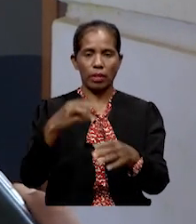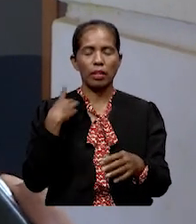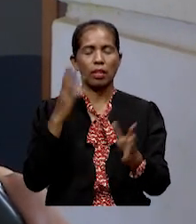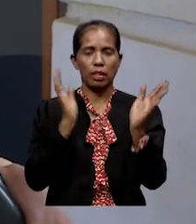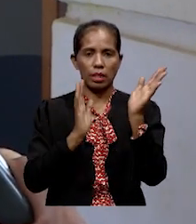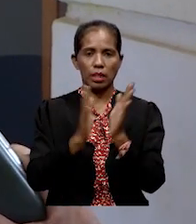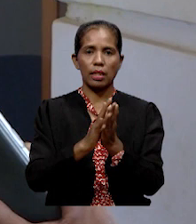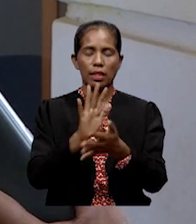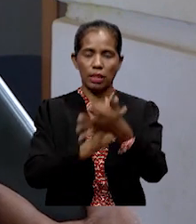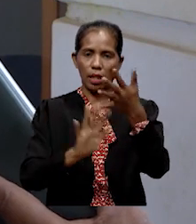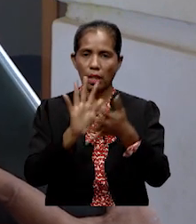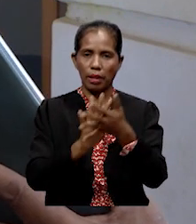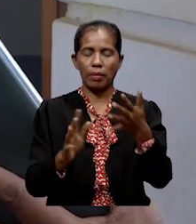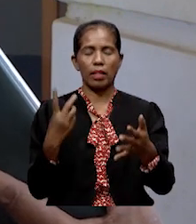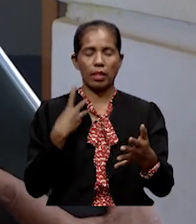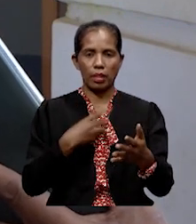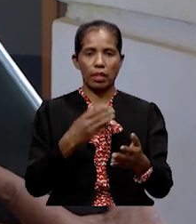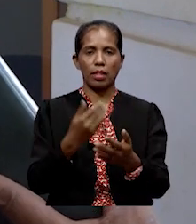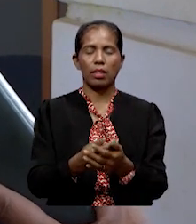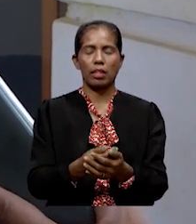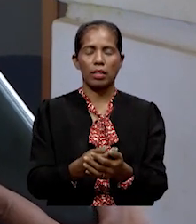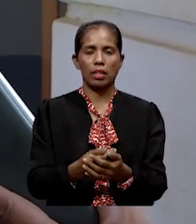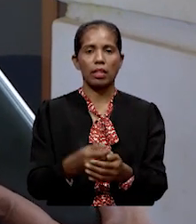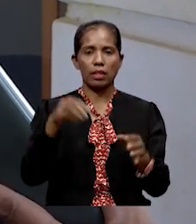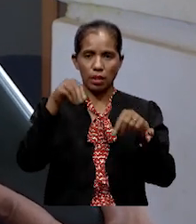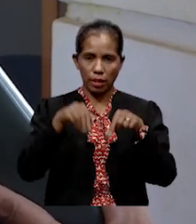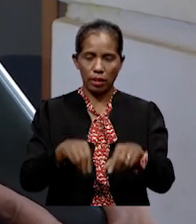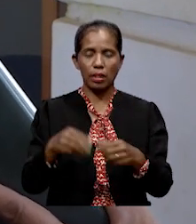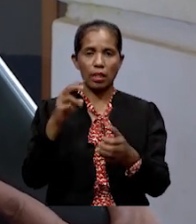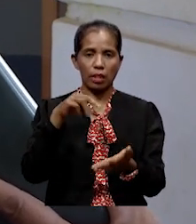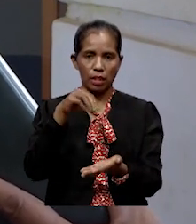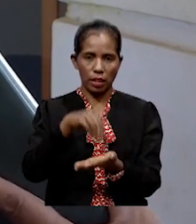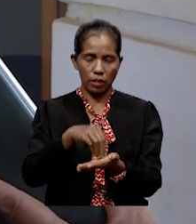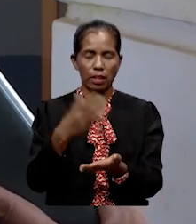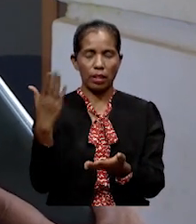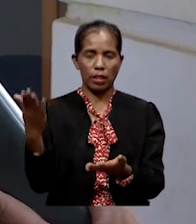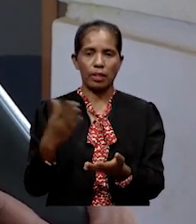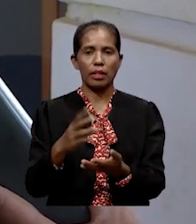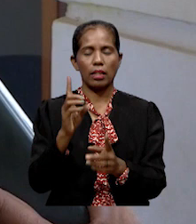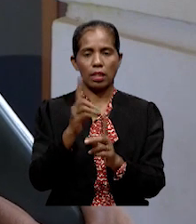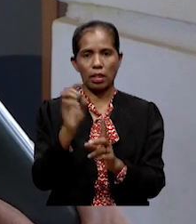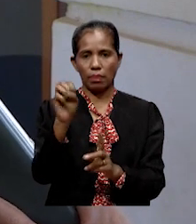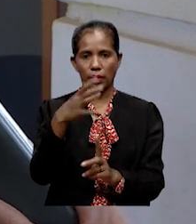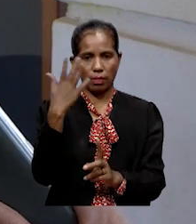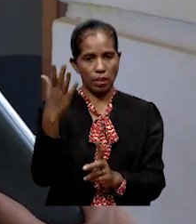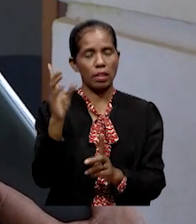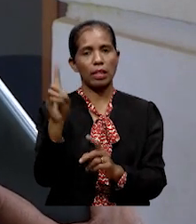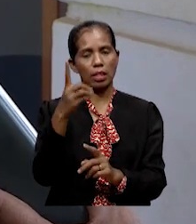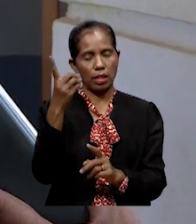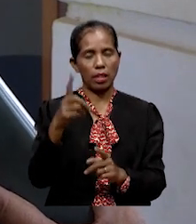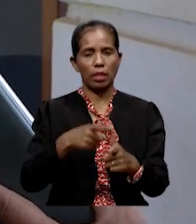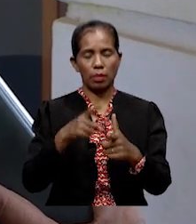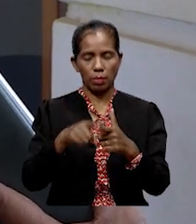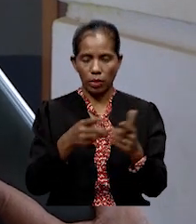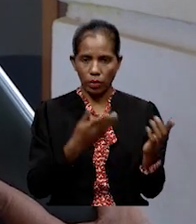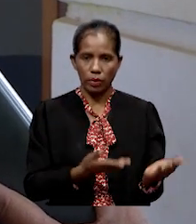hoje, material está se assegura ela ia esta é e só sai né ia dia 15 da der para depois torna vai entrega